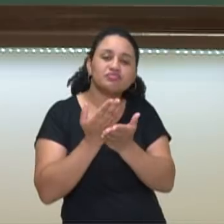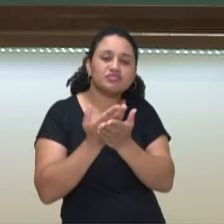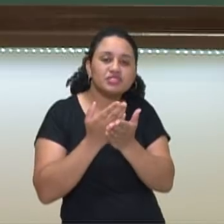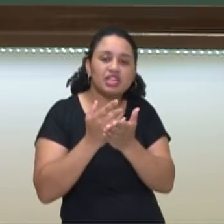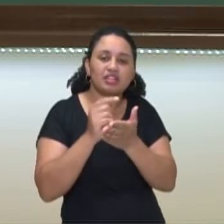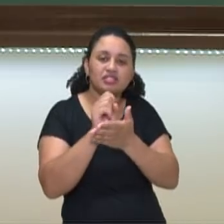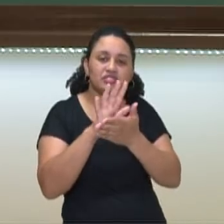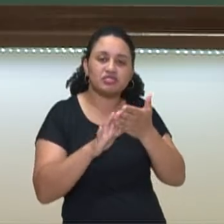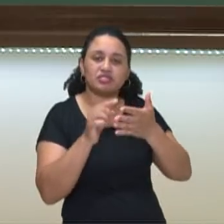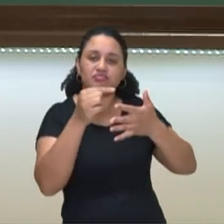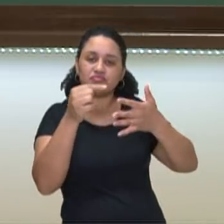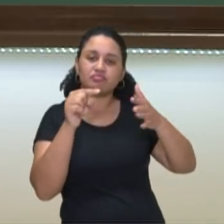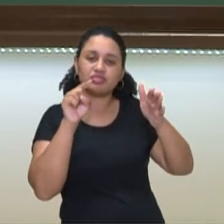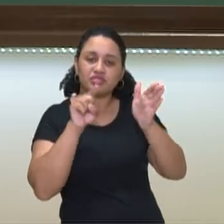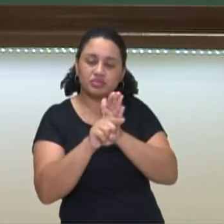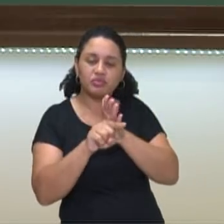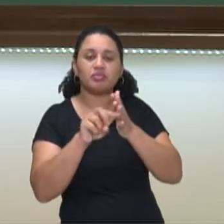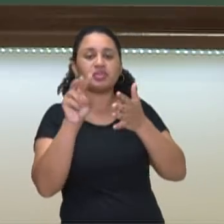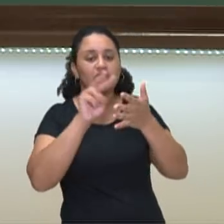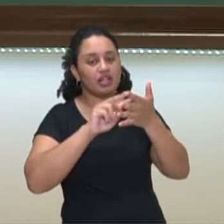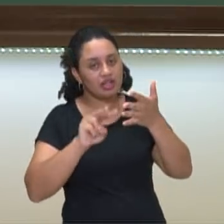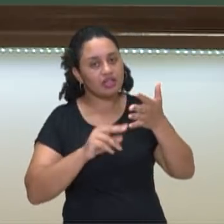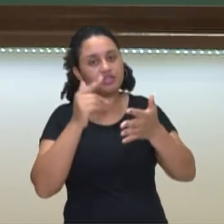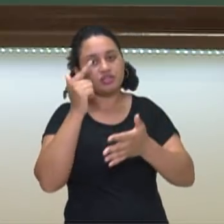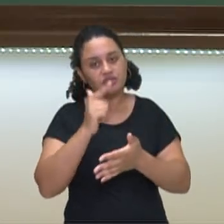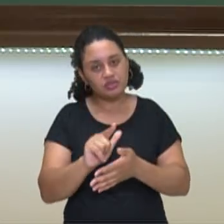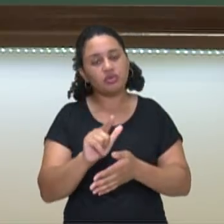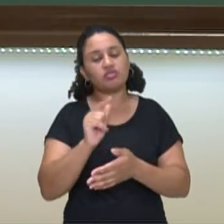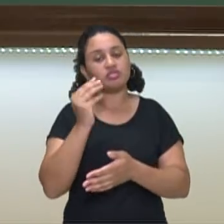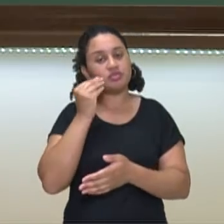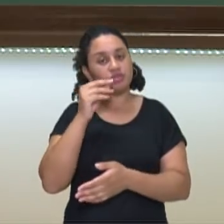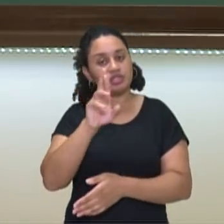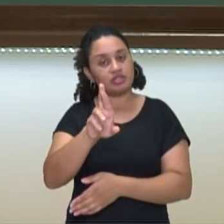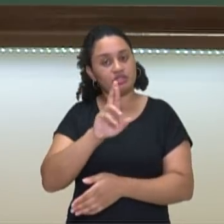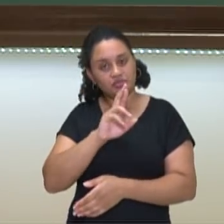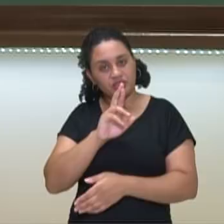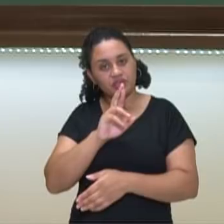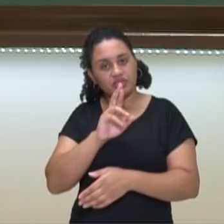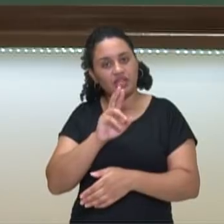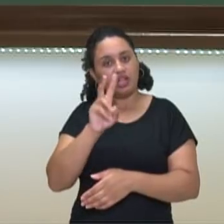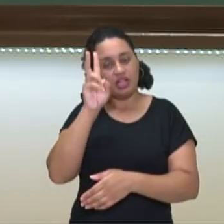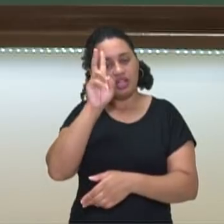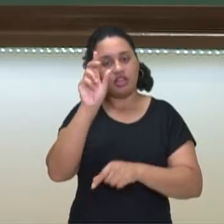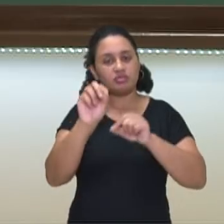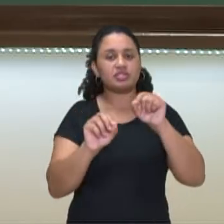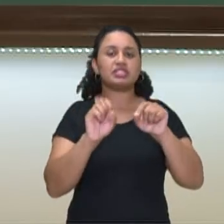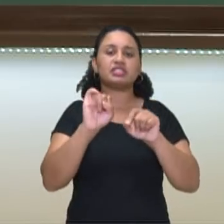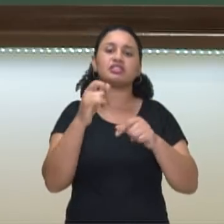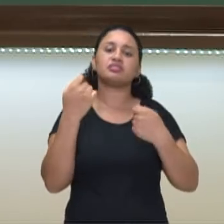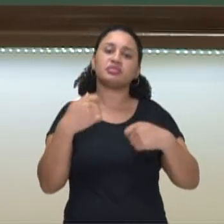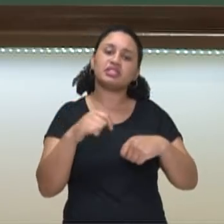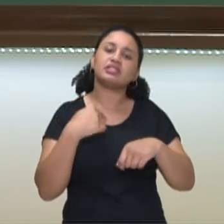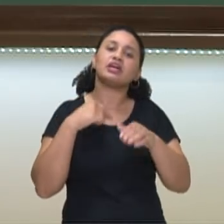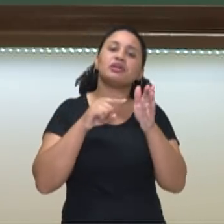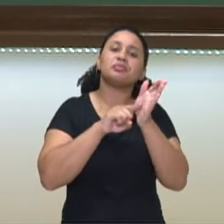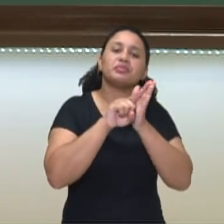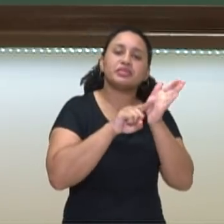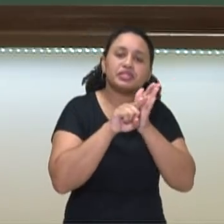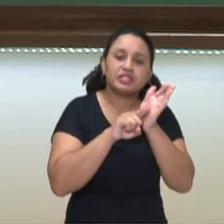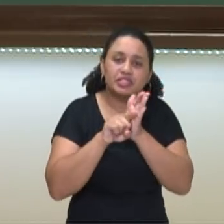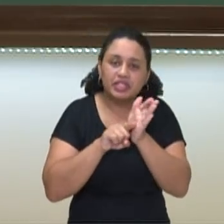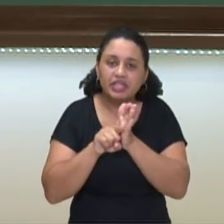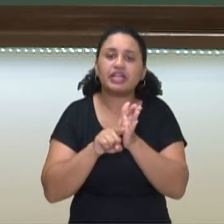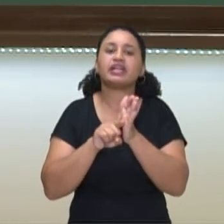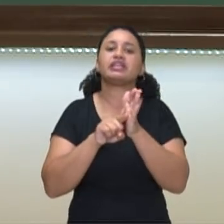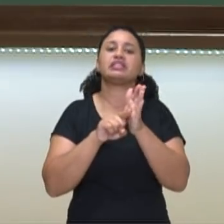o exercício, ler novamente, tentar responder. Lembra que se precisar fazer uma pesquisa no